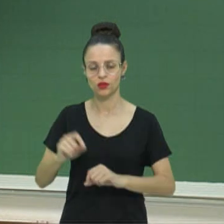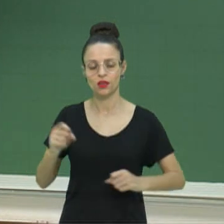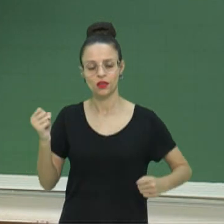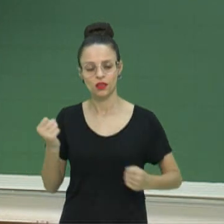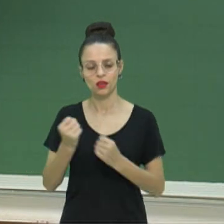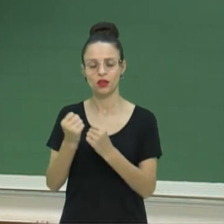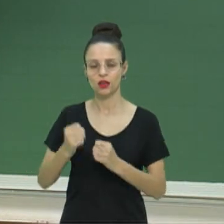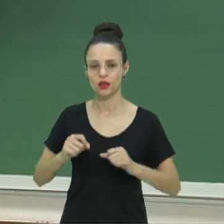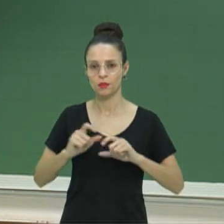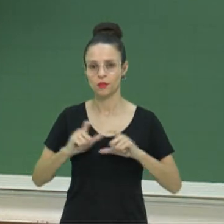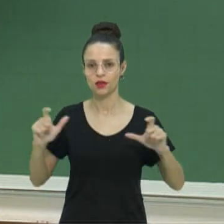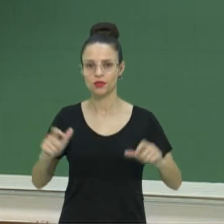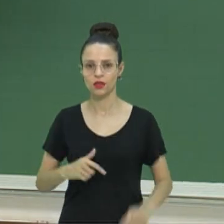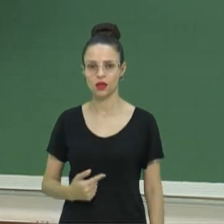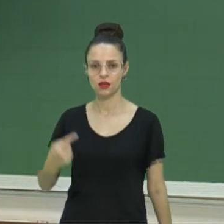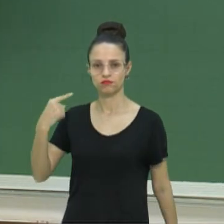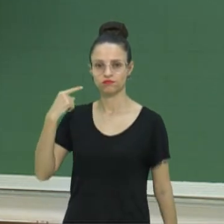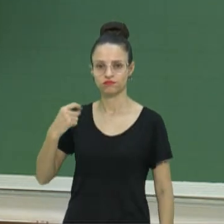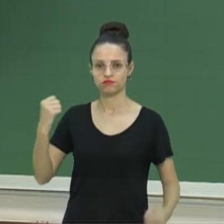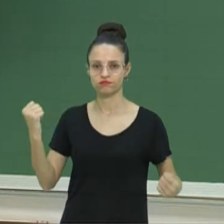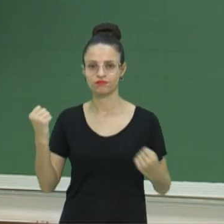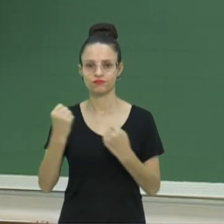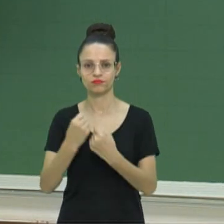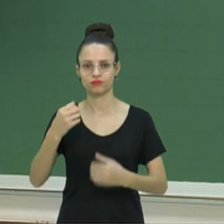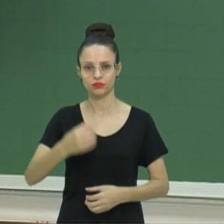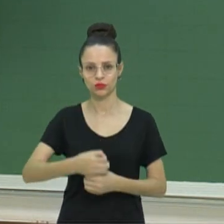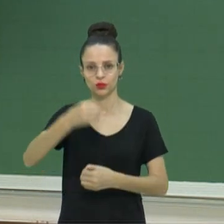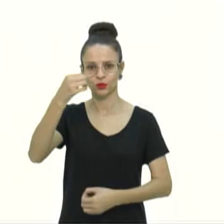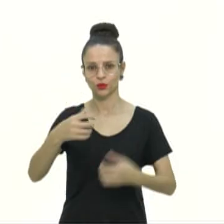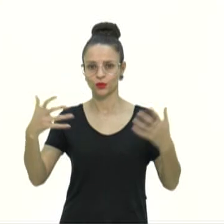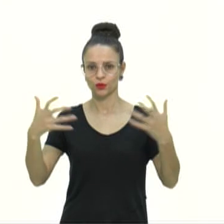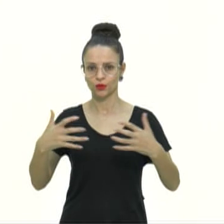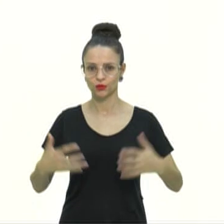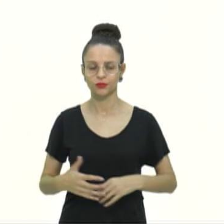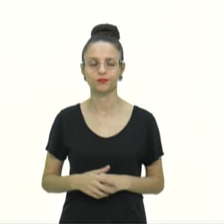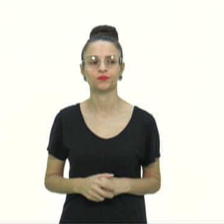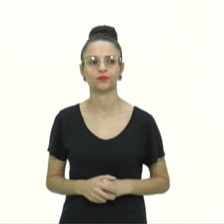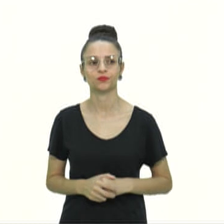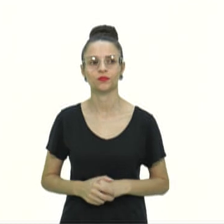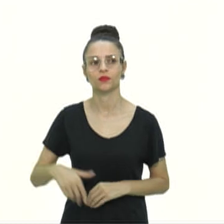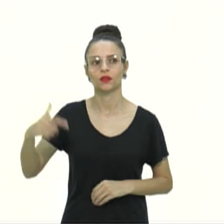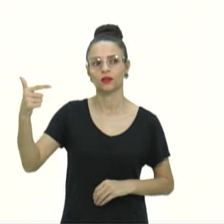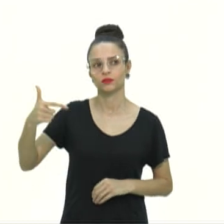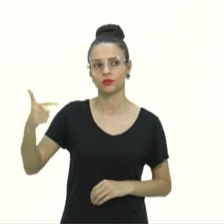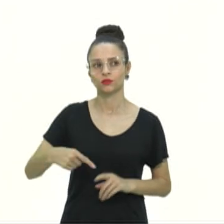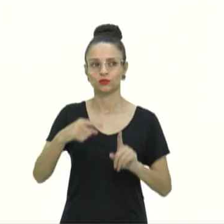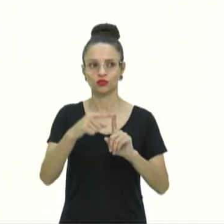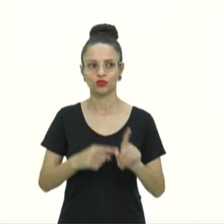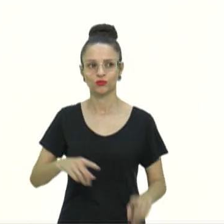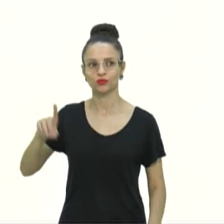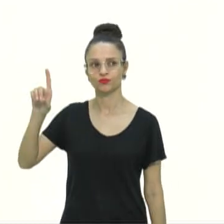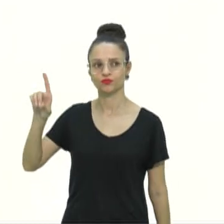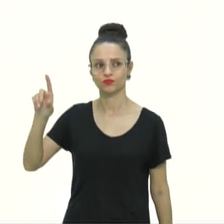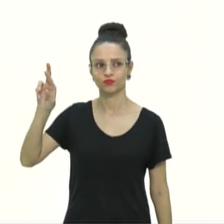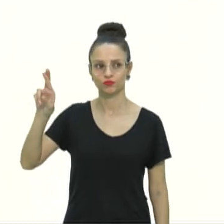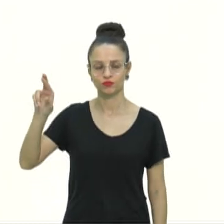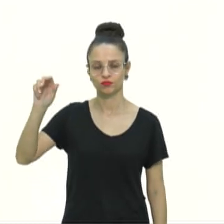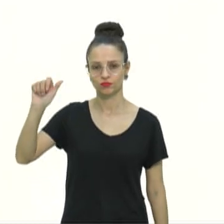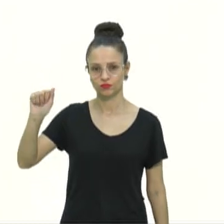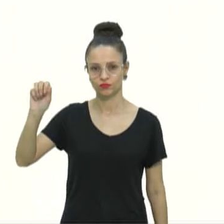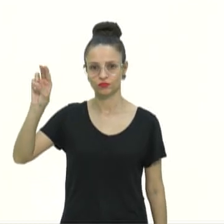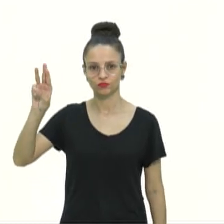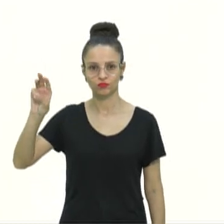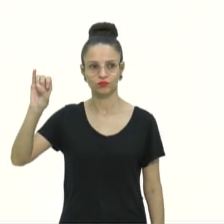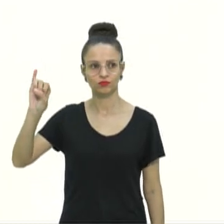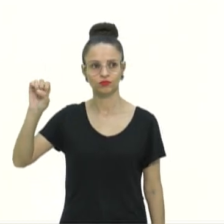suporte à coluna. Então, o primeiro tipo, o bracing. O segundo tipo de respiração é o dry-in. Como que ele